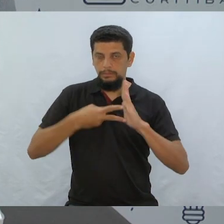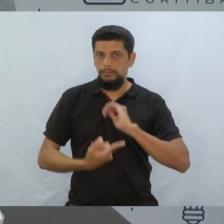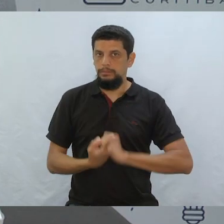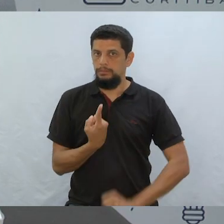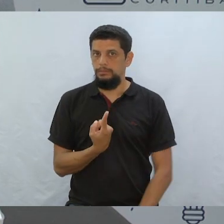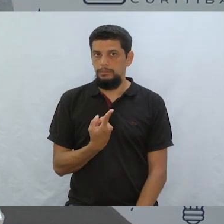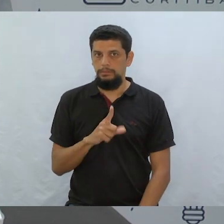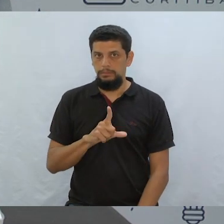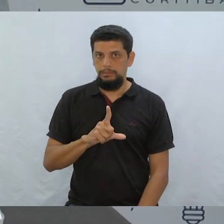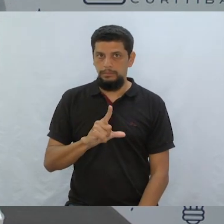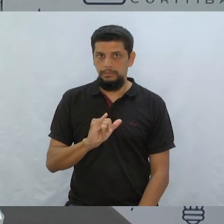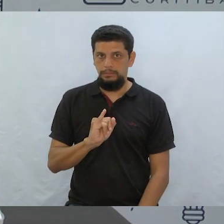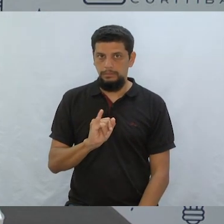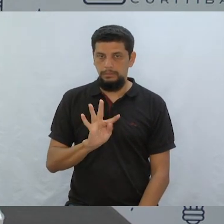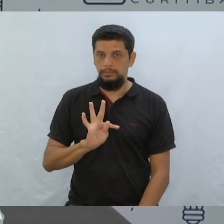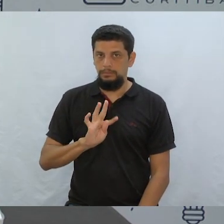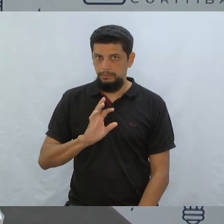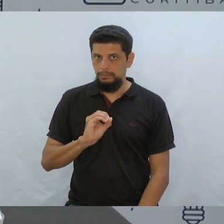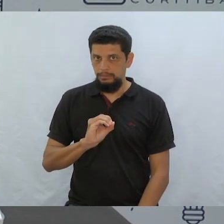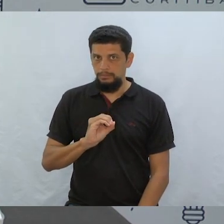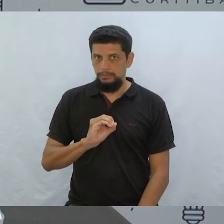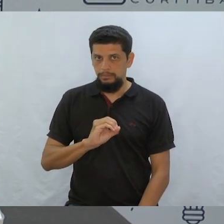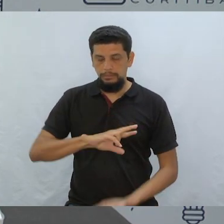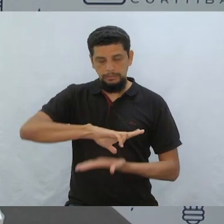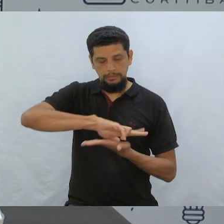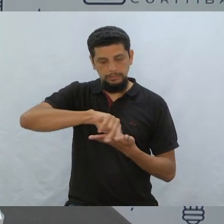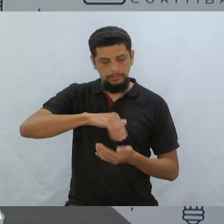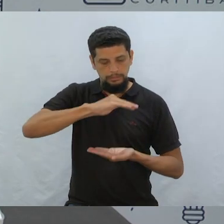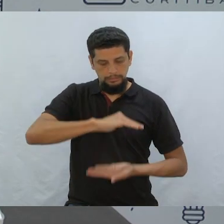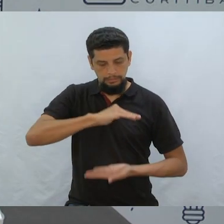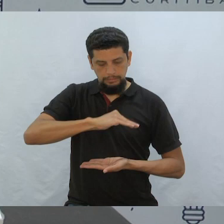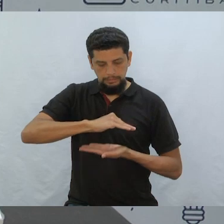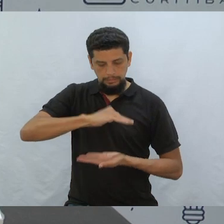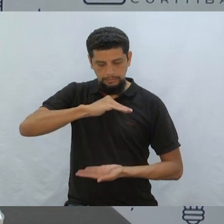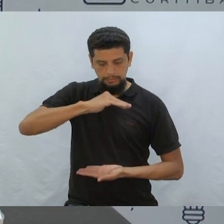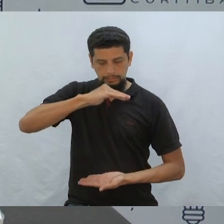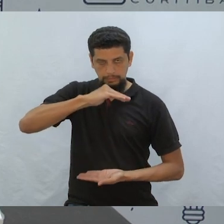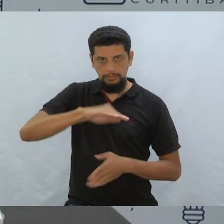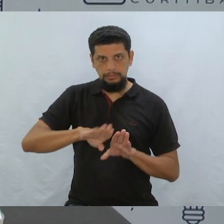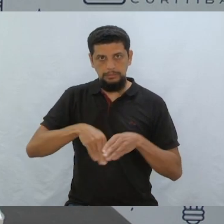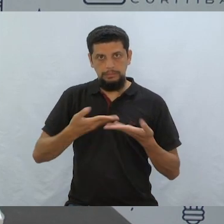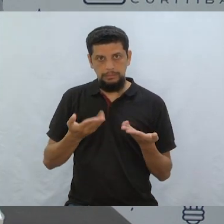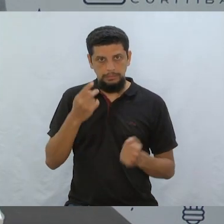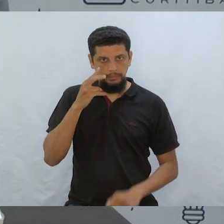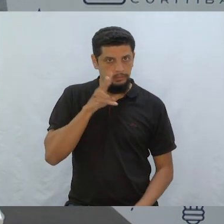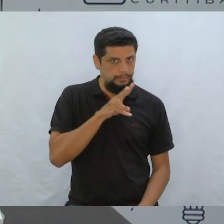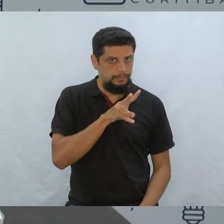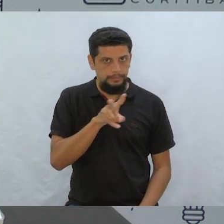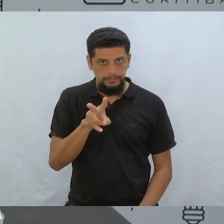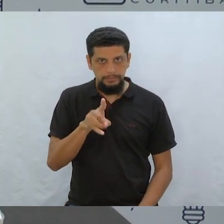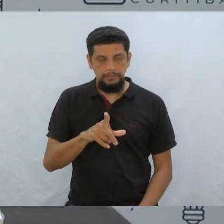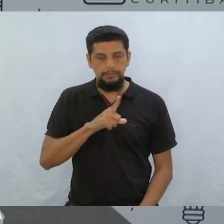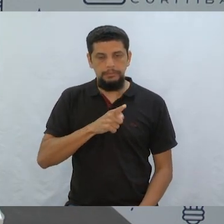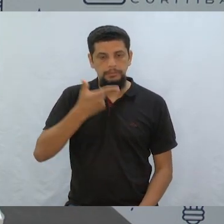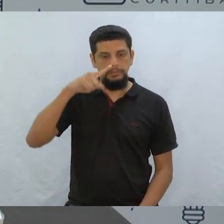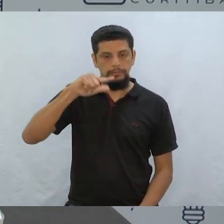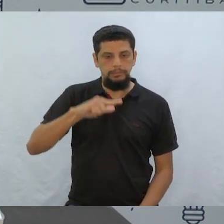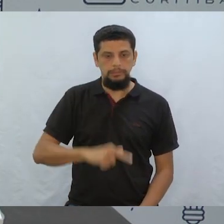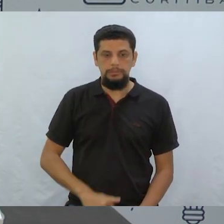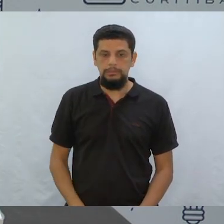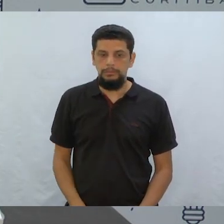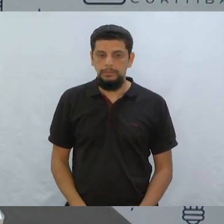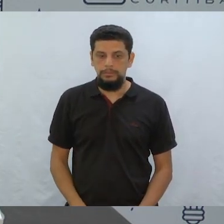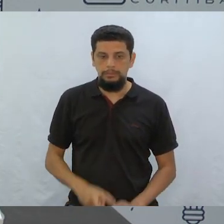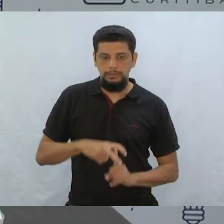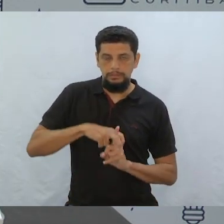podemos, com várias quantidades, de vários tamanhos e várias quantidades. Então, olha aqui, eu trouxe também outros recipientes,